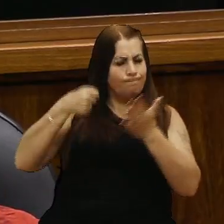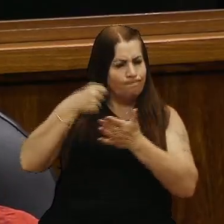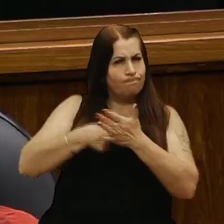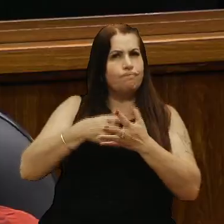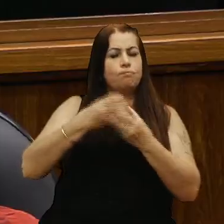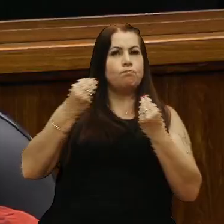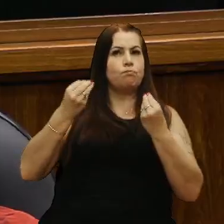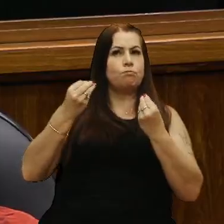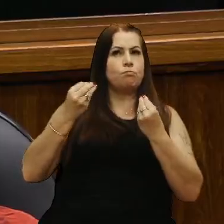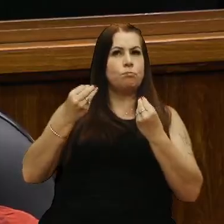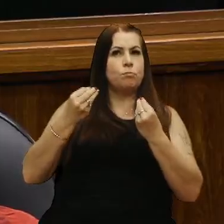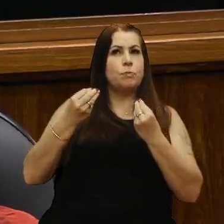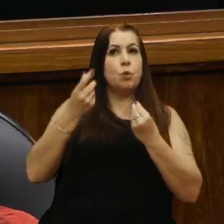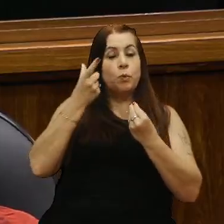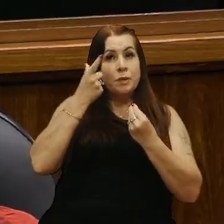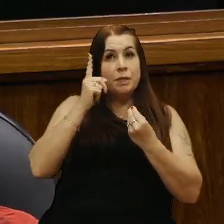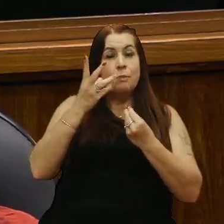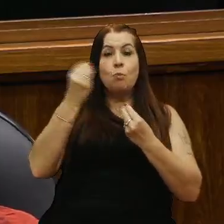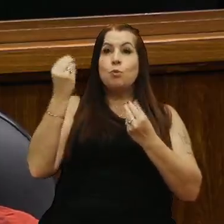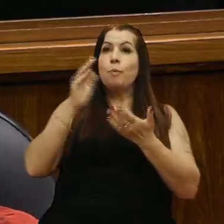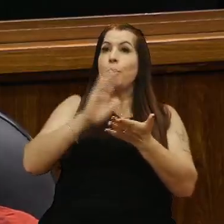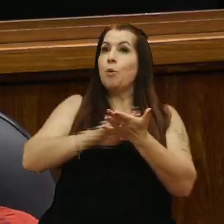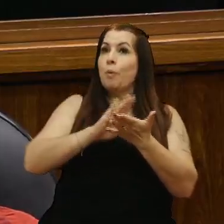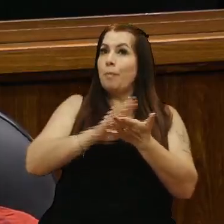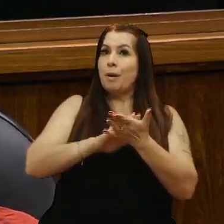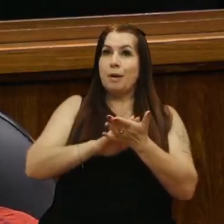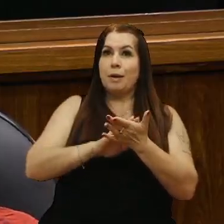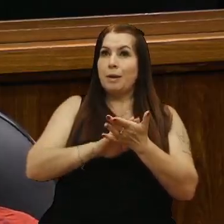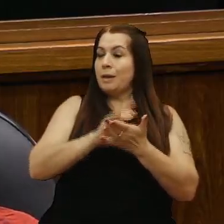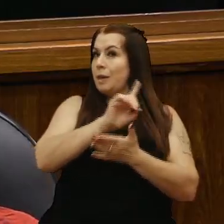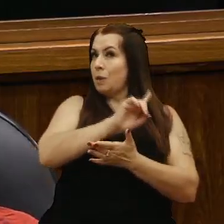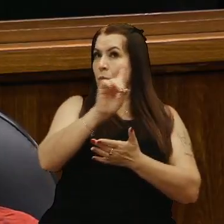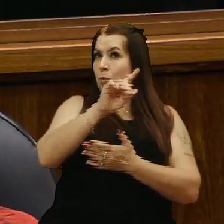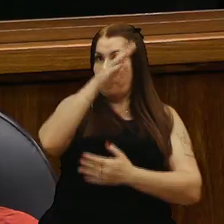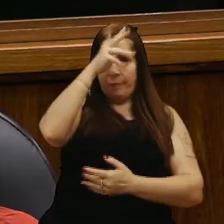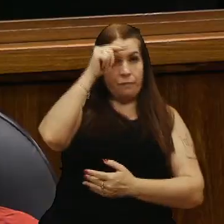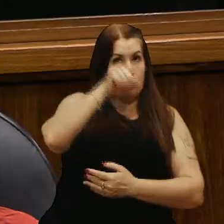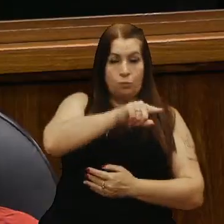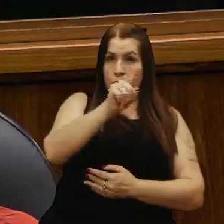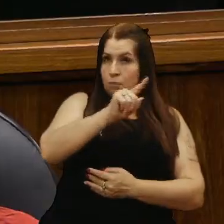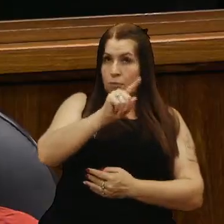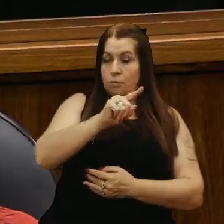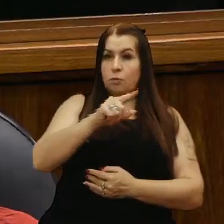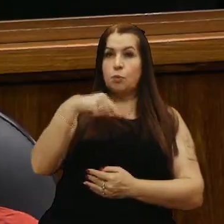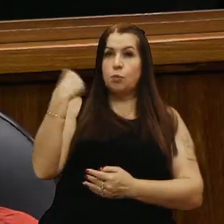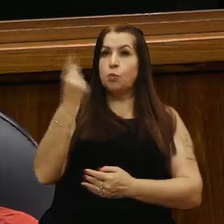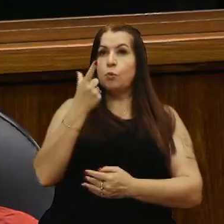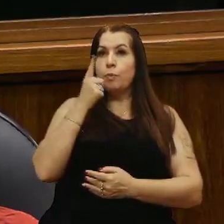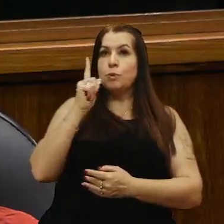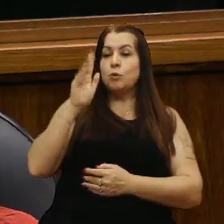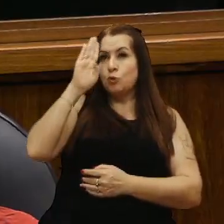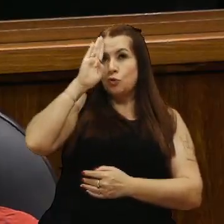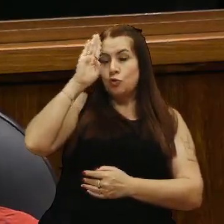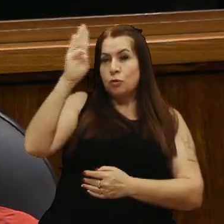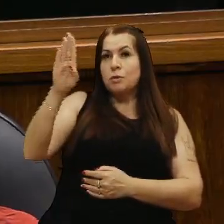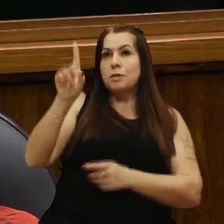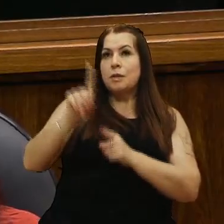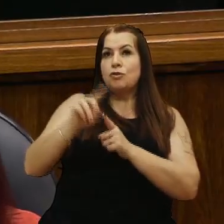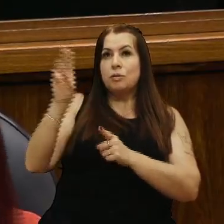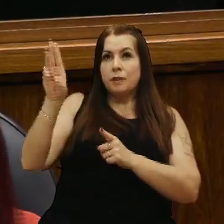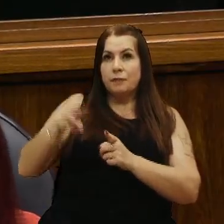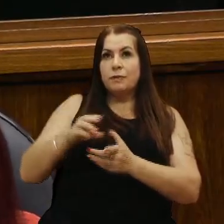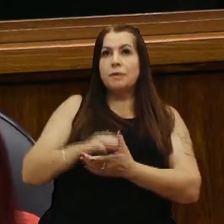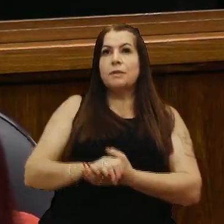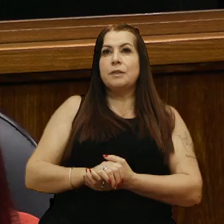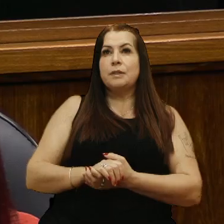a muita custa, tendo que cobrar, e não por parte da prefeitura. Foi quando a gente conversou diretamente com a